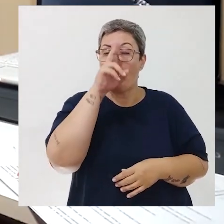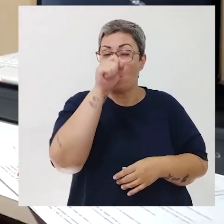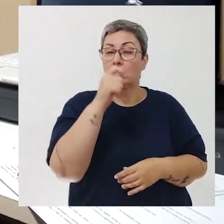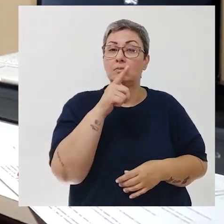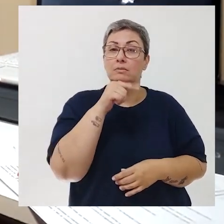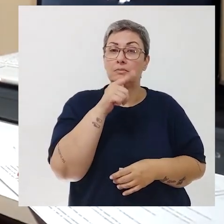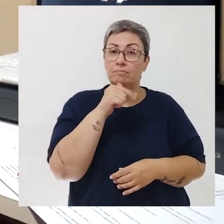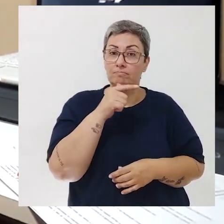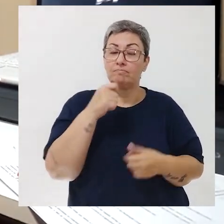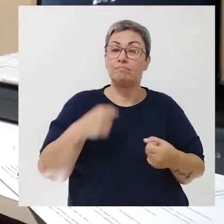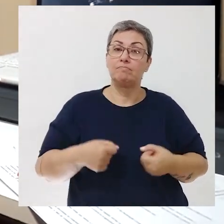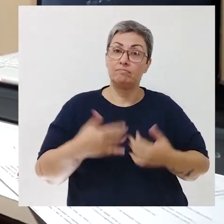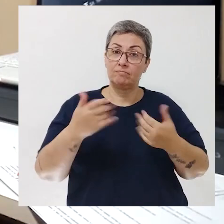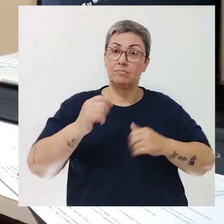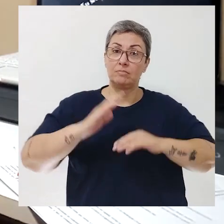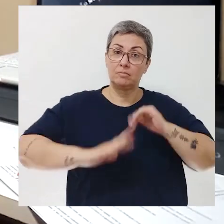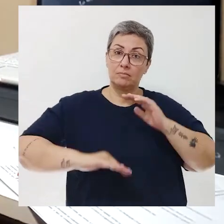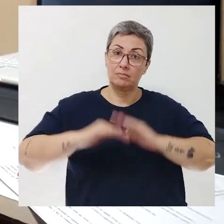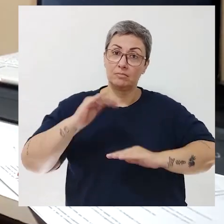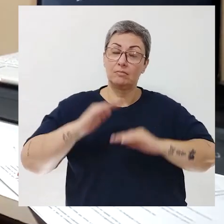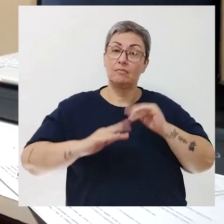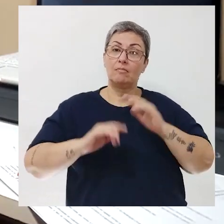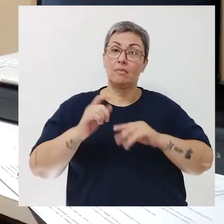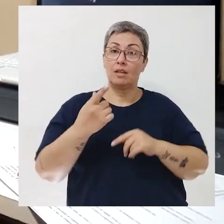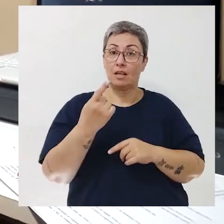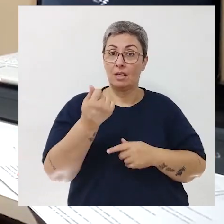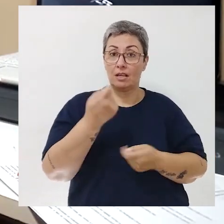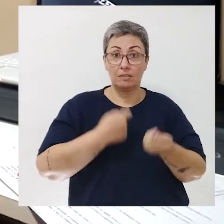consumo de água nas atividades